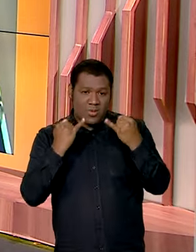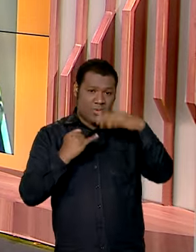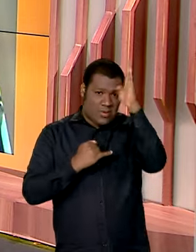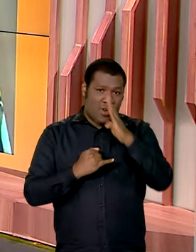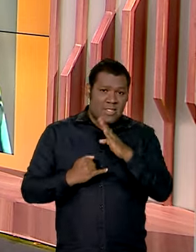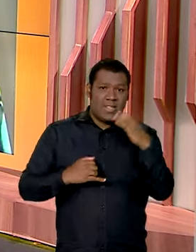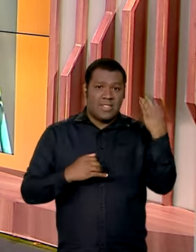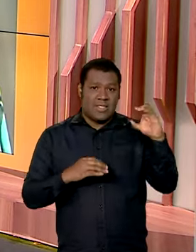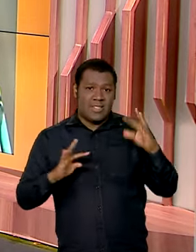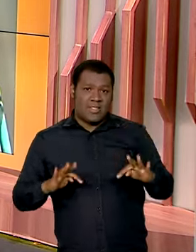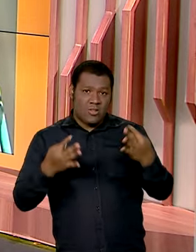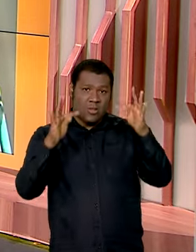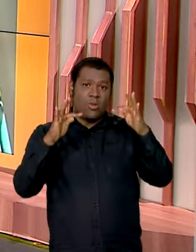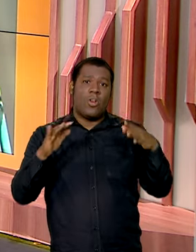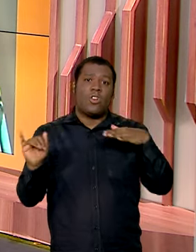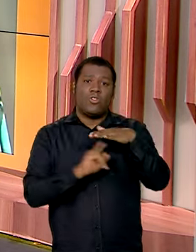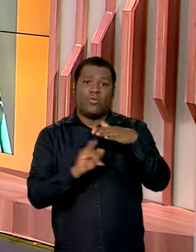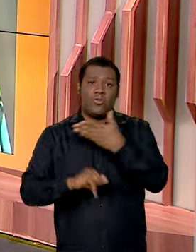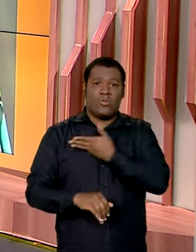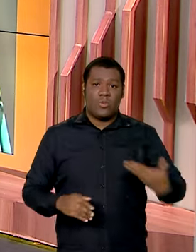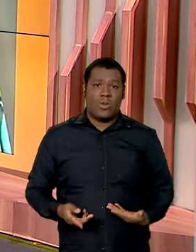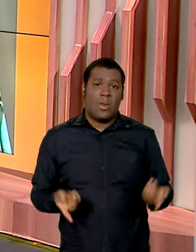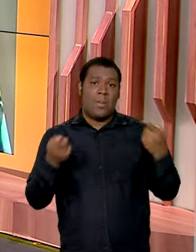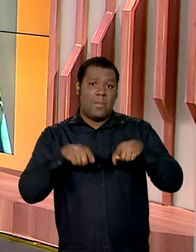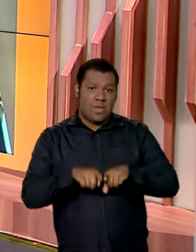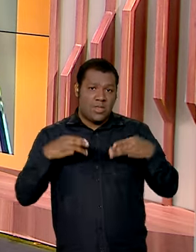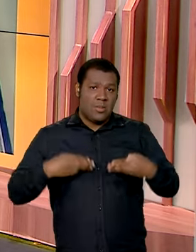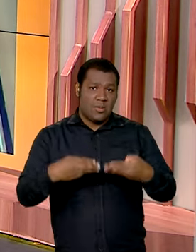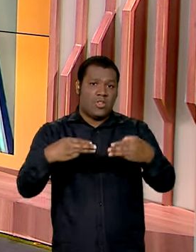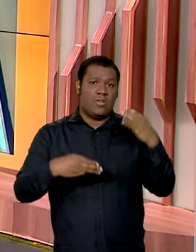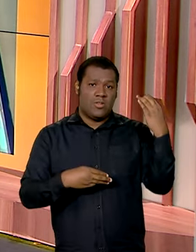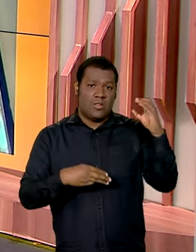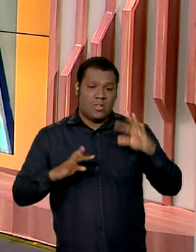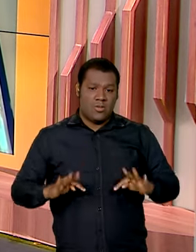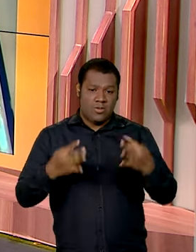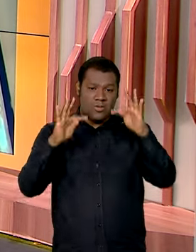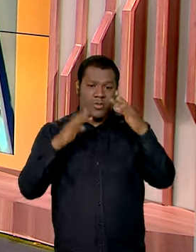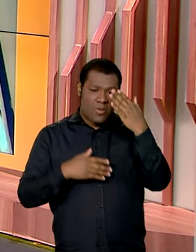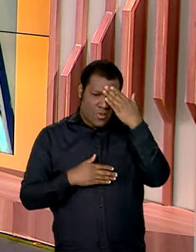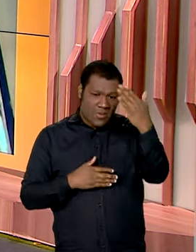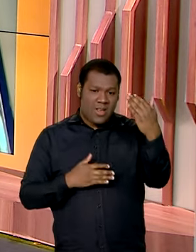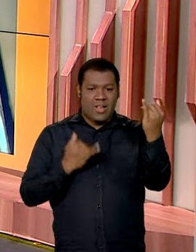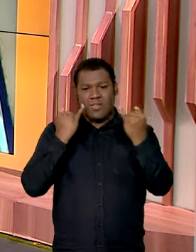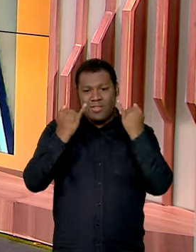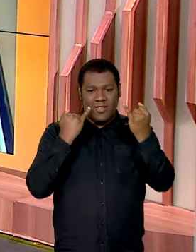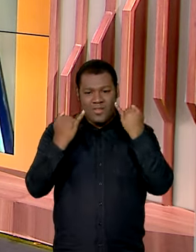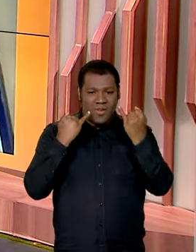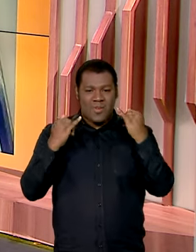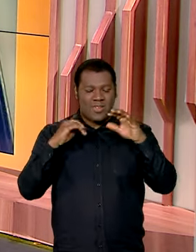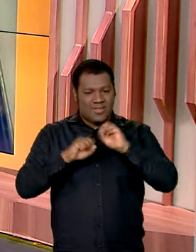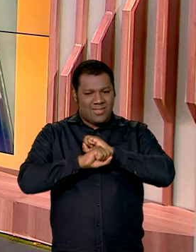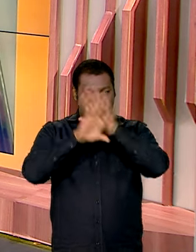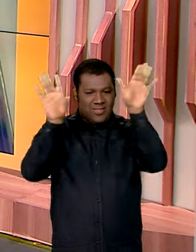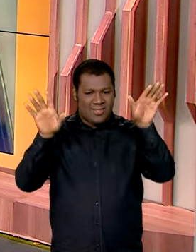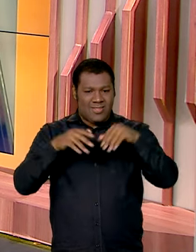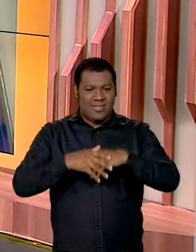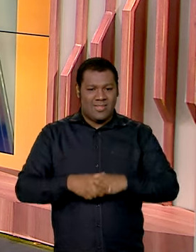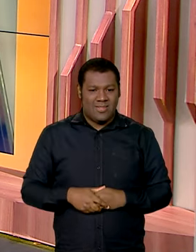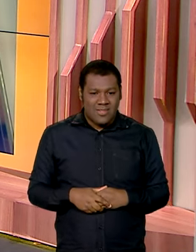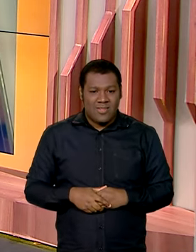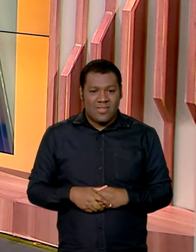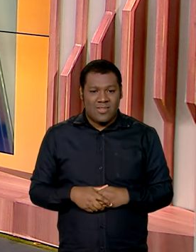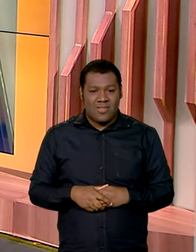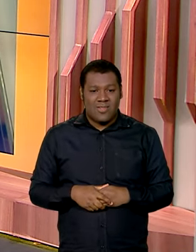órgão ligado ao Ministério da Ciência, Tecnologia e Inovação. Muito obrigada pelas informações, pelos esclarecimentos e eu desejo um